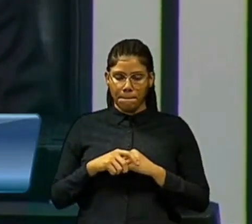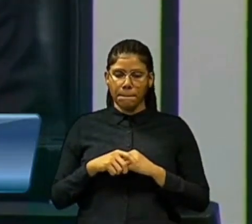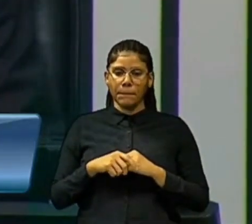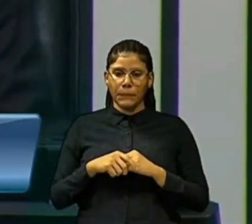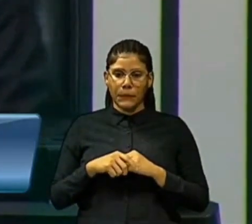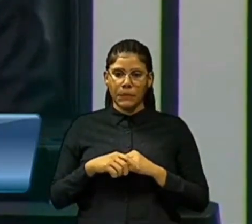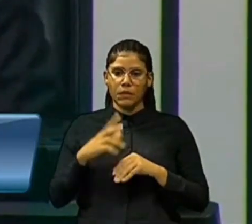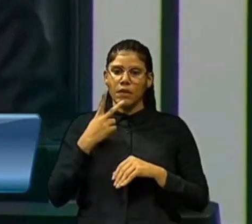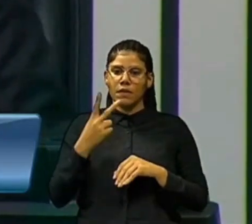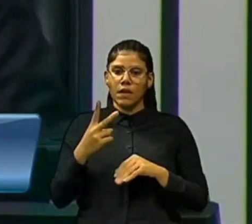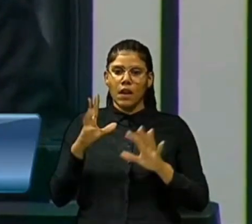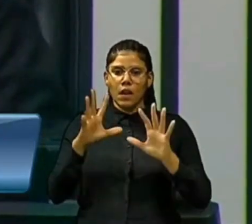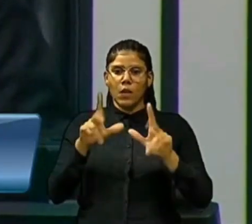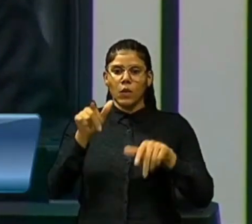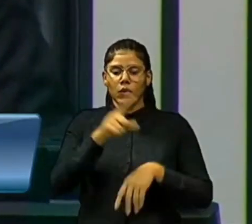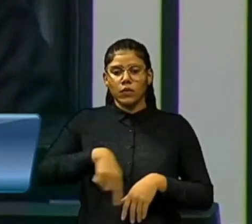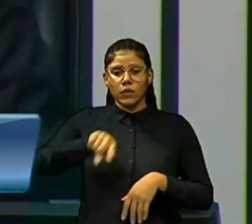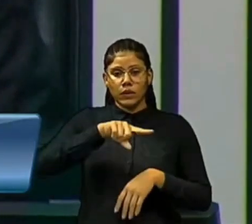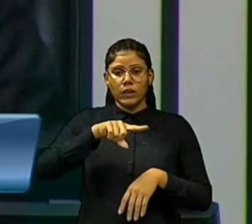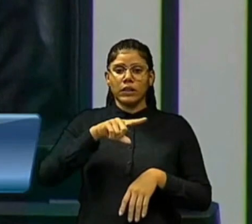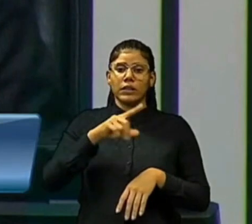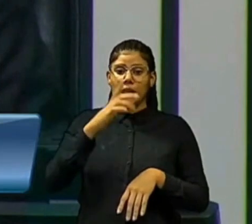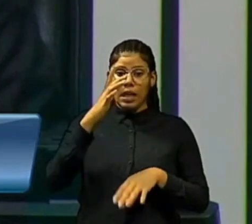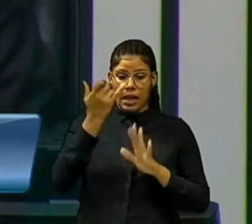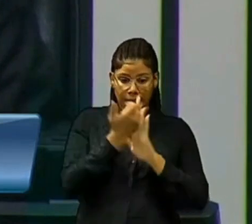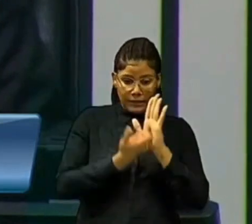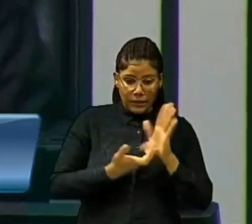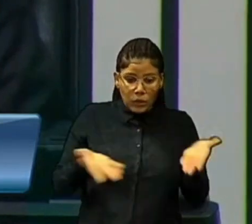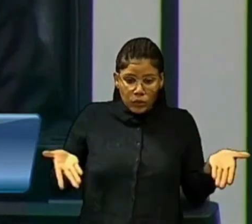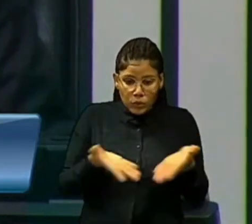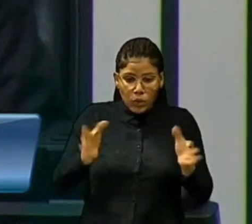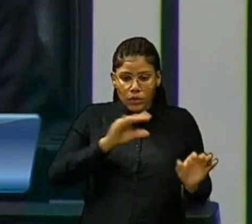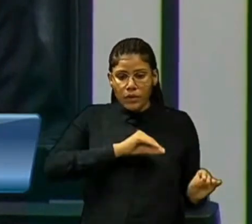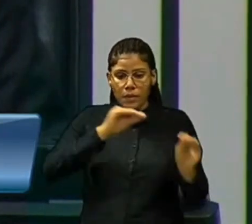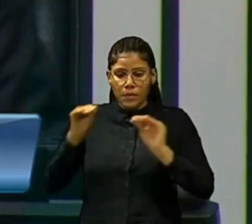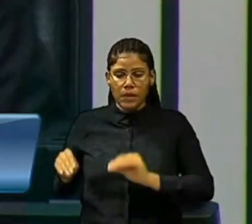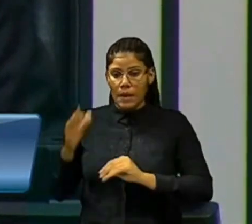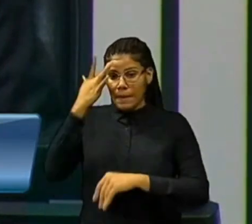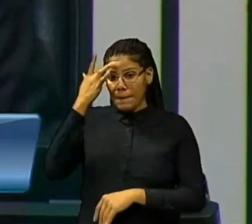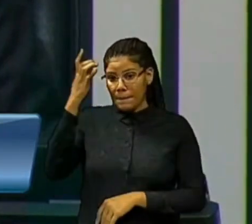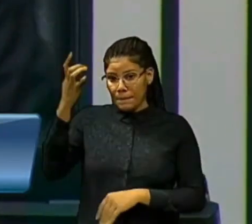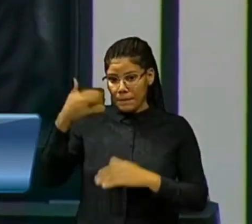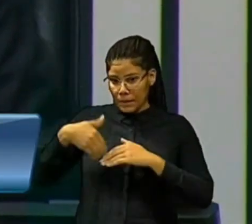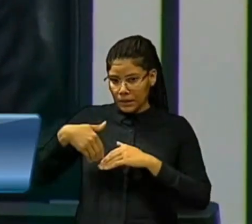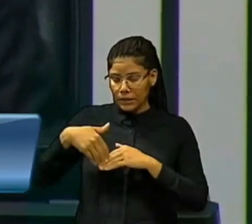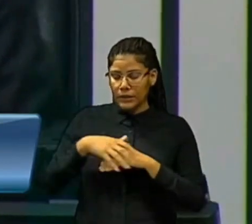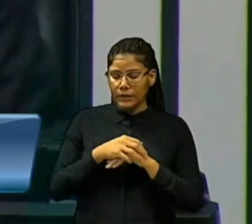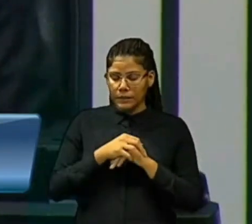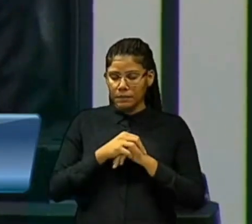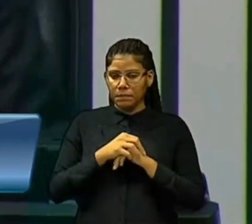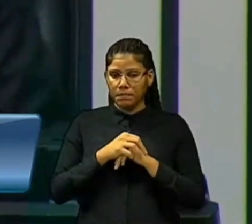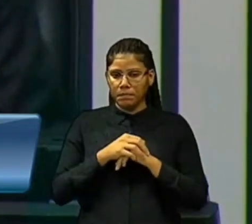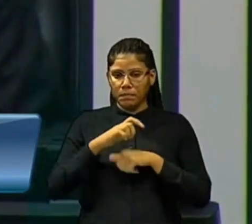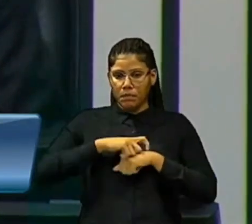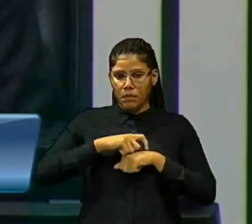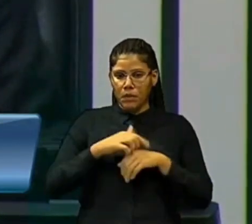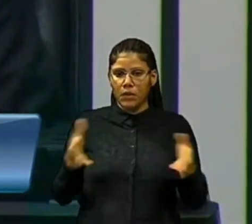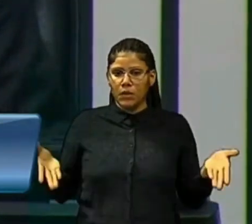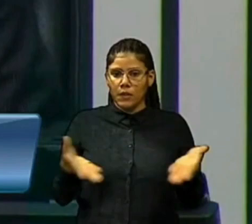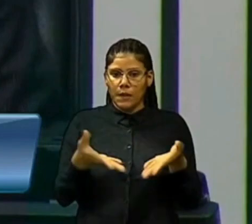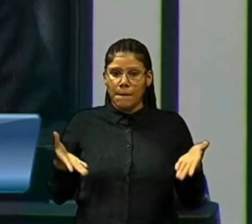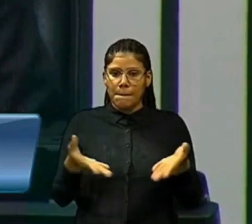Dizer a todos que as inscrições dos oradores da presente sessão ficam transferidas para a próxima sessão ordinária. Nesse momento, dou